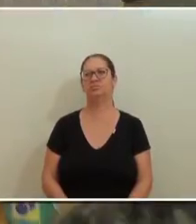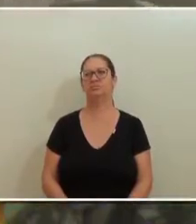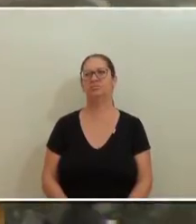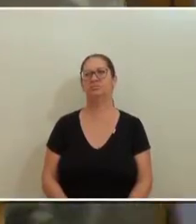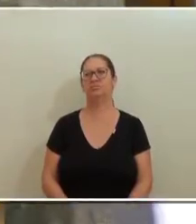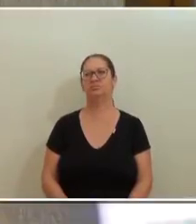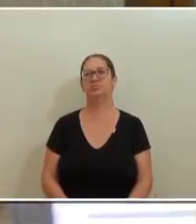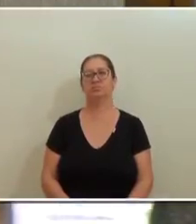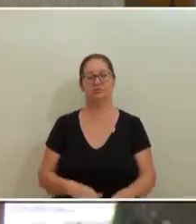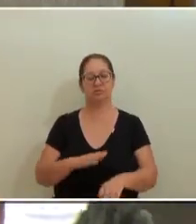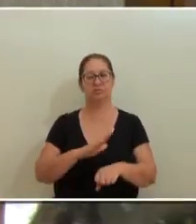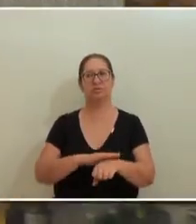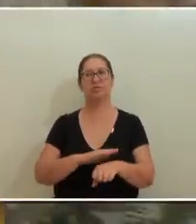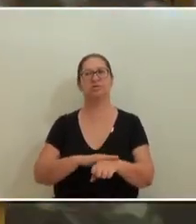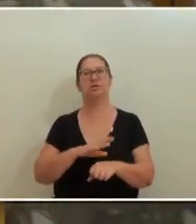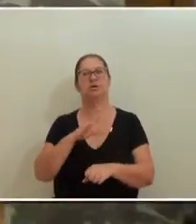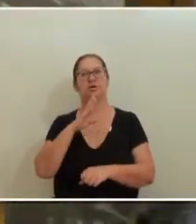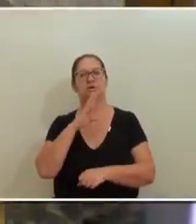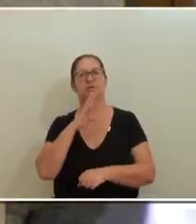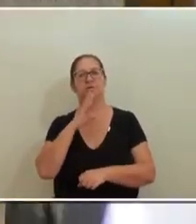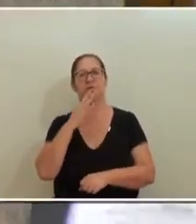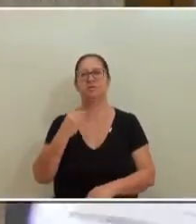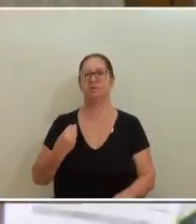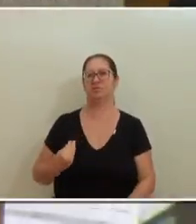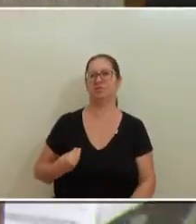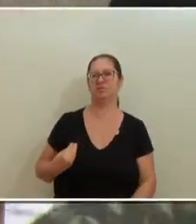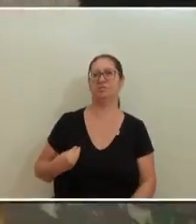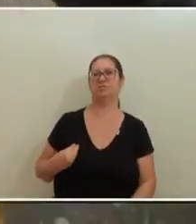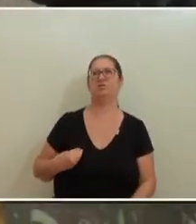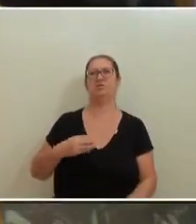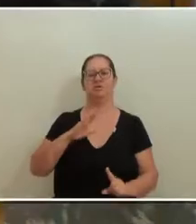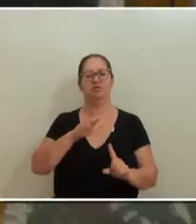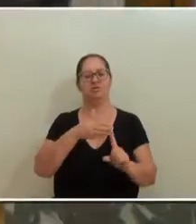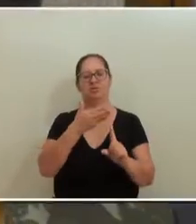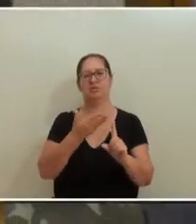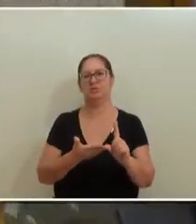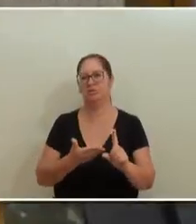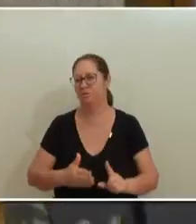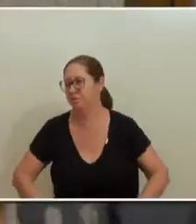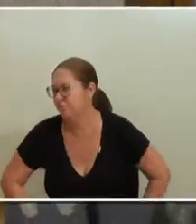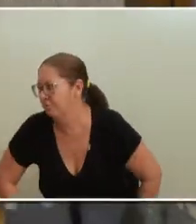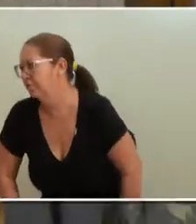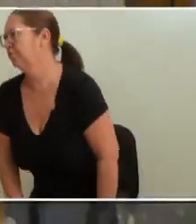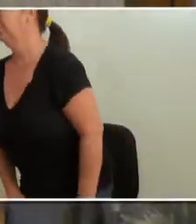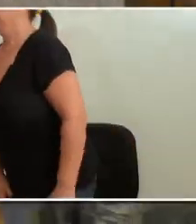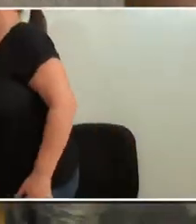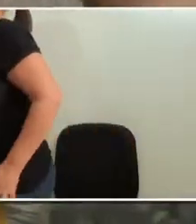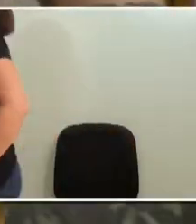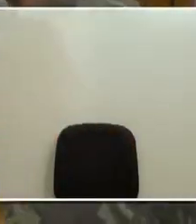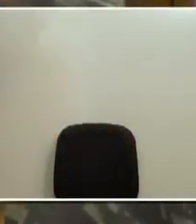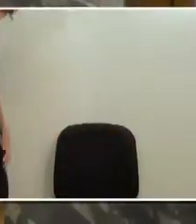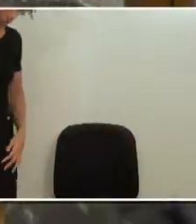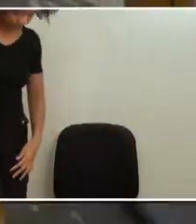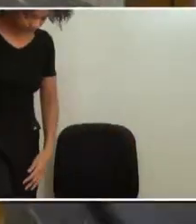Nesse momento, vamos conhecer a vida do nosso nobre homenageado.